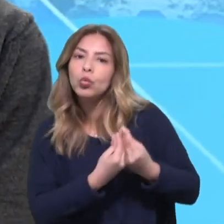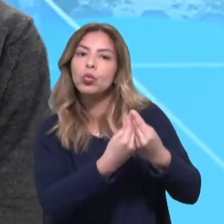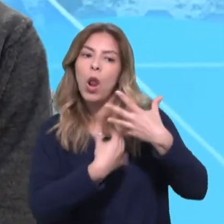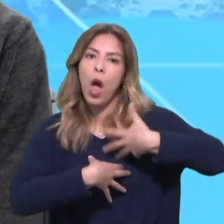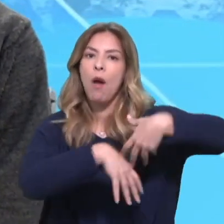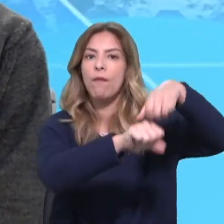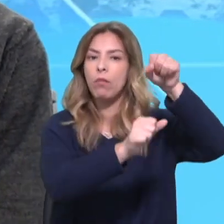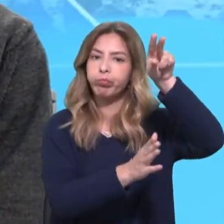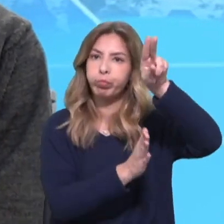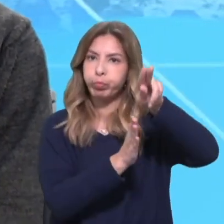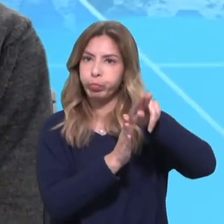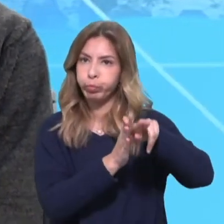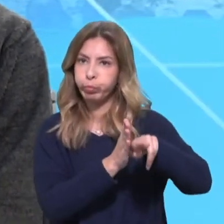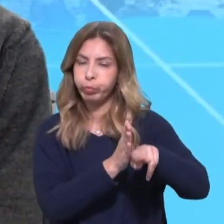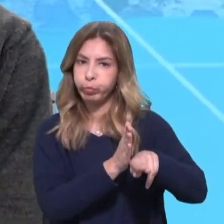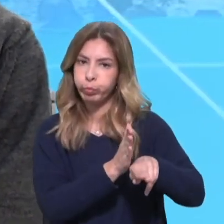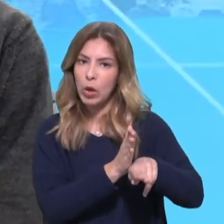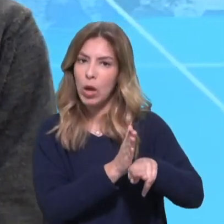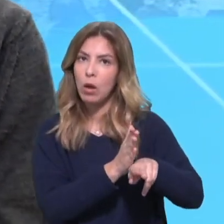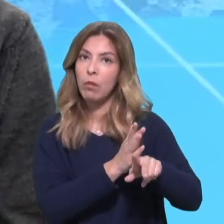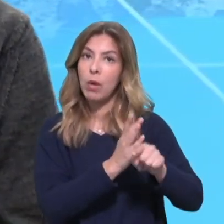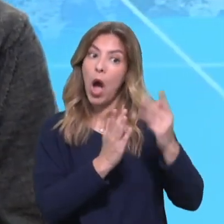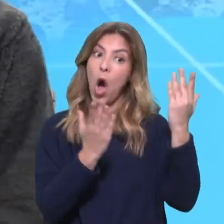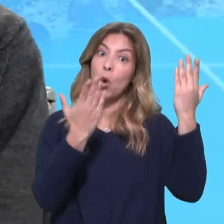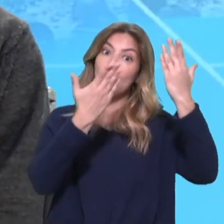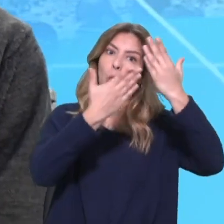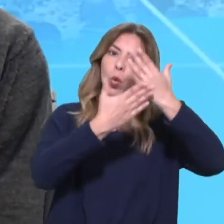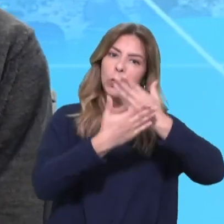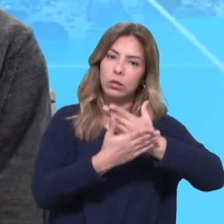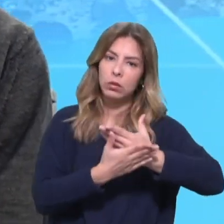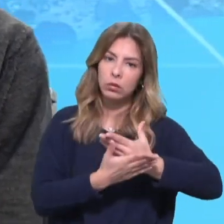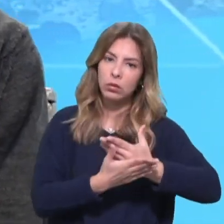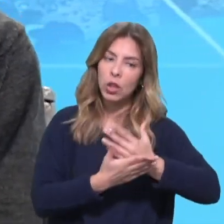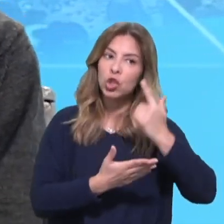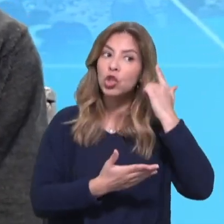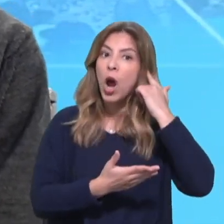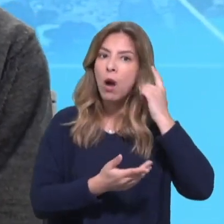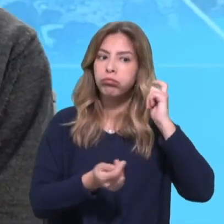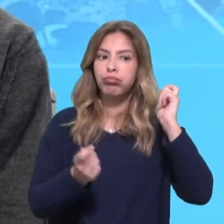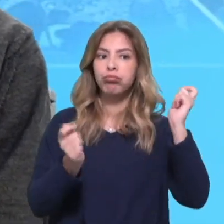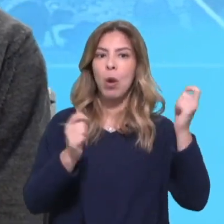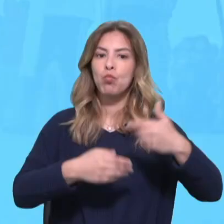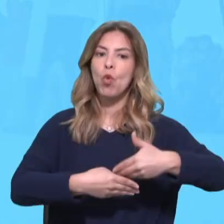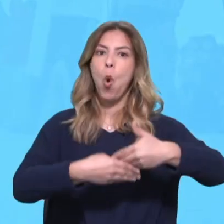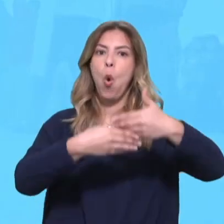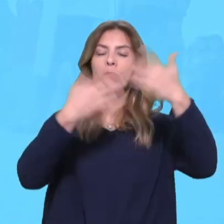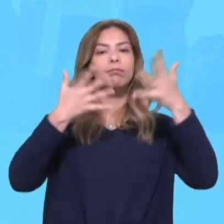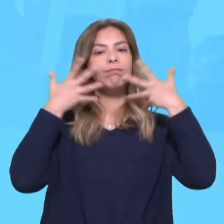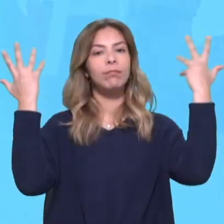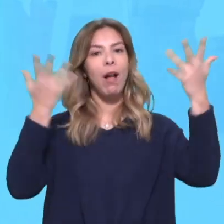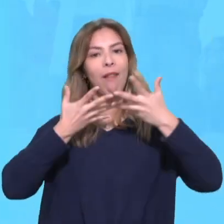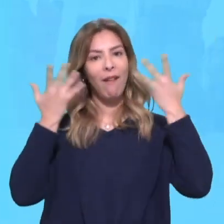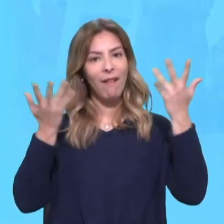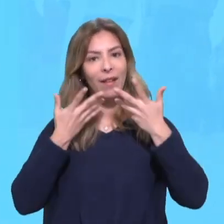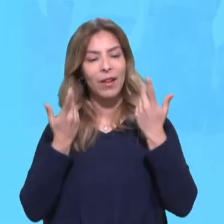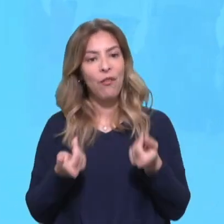que acontecerá nessa noite, rompermos em alegria pelo acontecimento da ressurreição. Ainda que